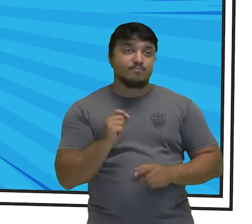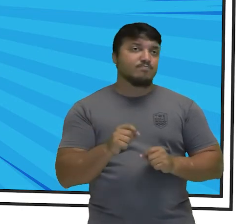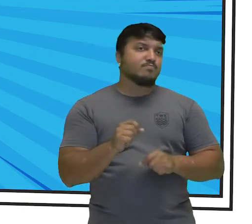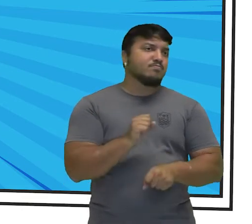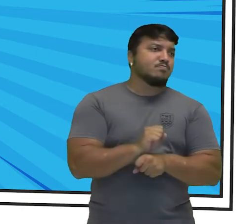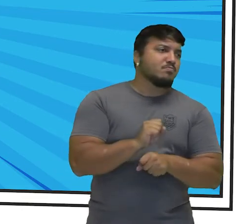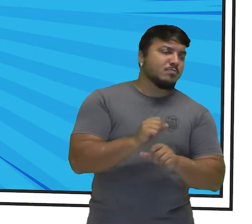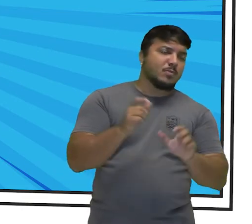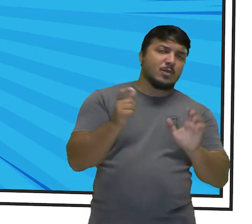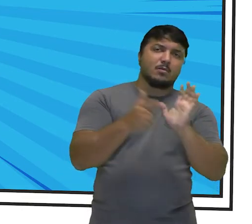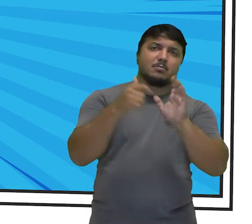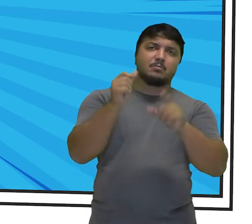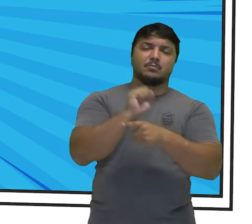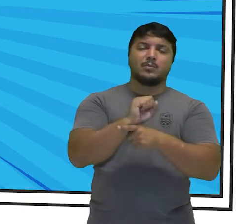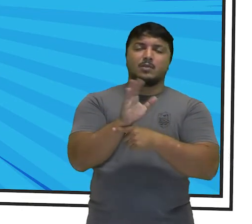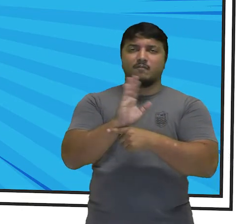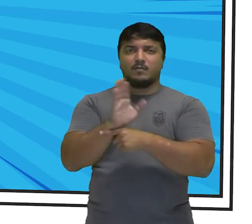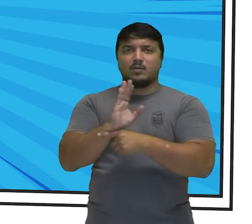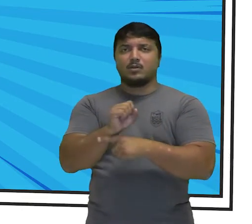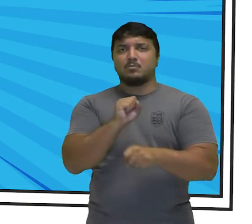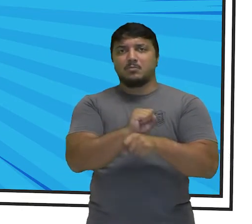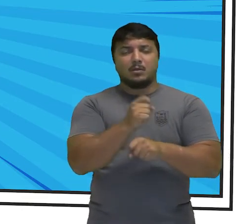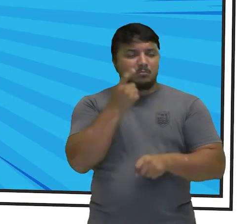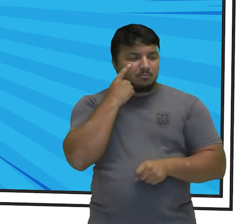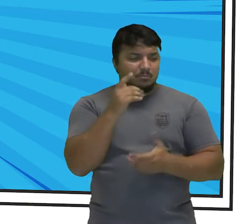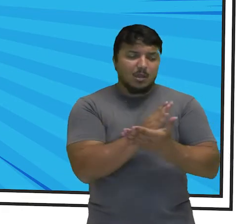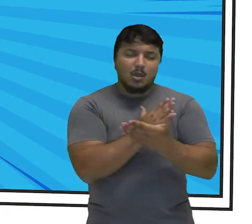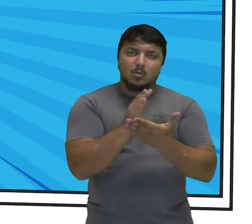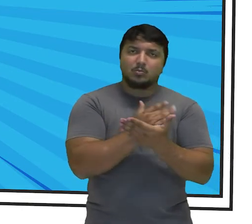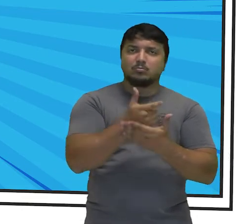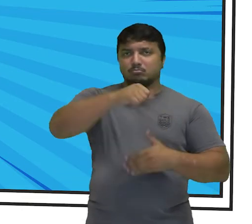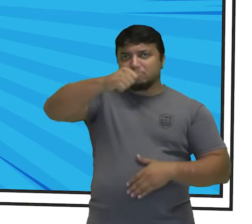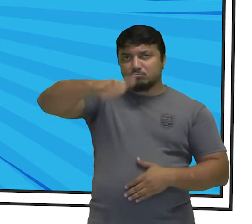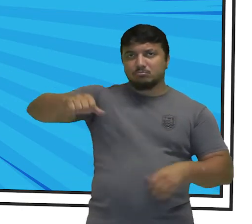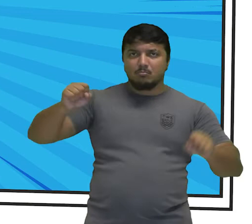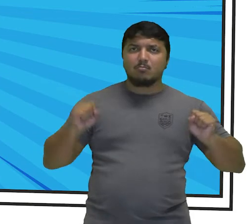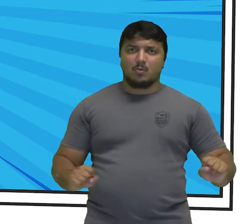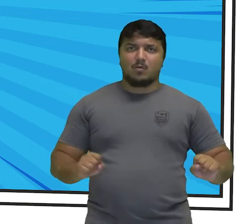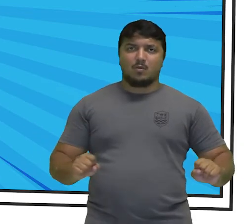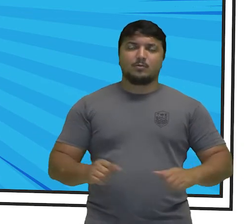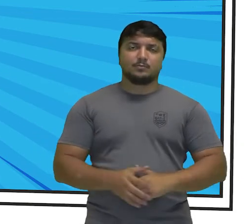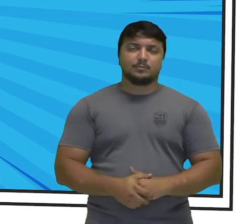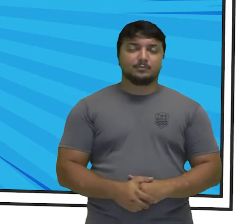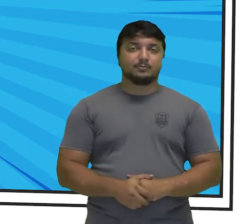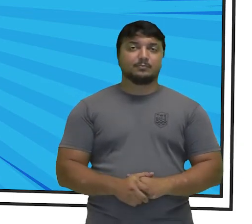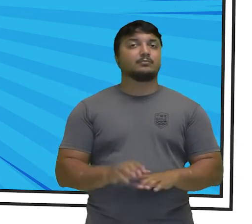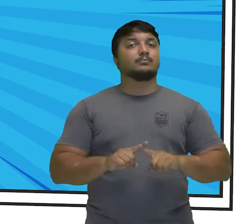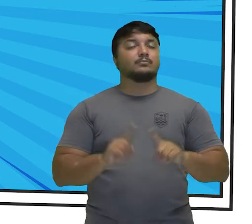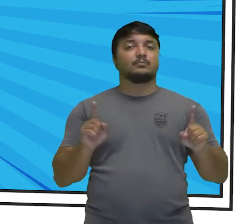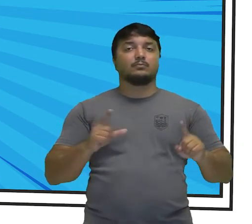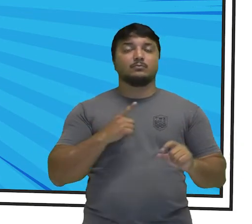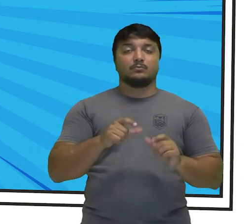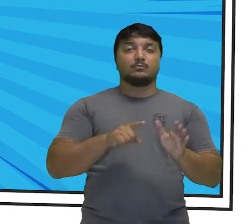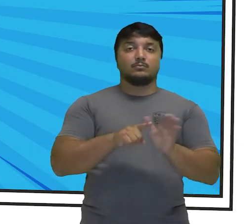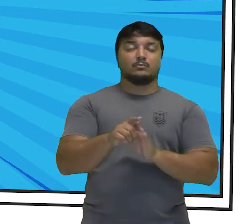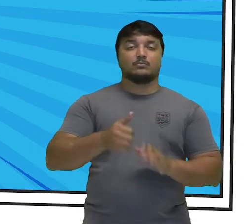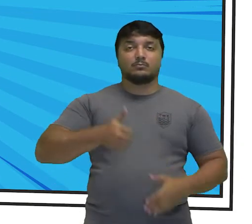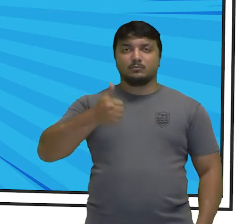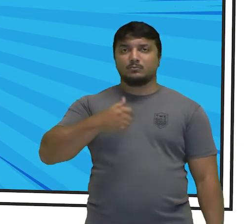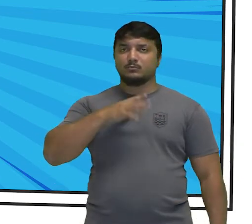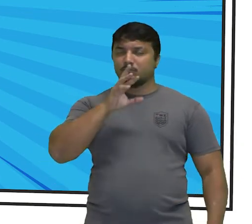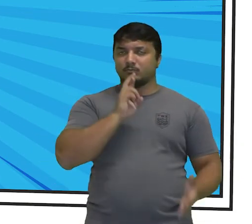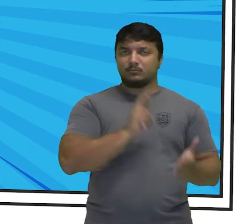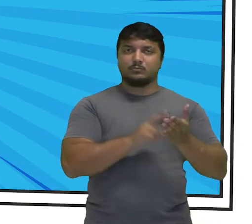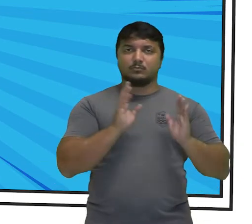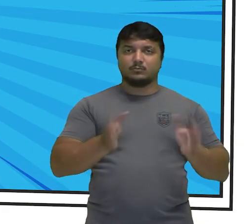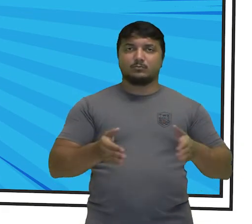o vídeo para fazer algumas observações, algumas análises, faça isso. Mas, no caso, essa primeira questão já foi resolvida.